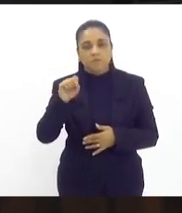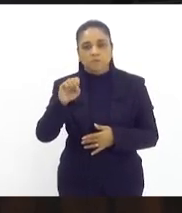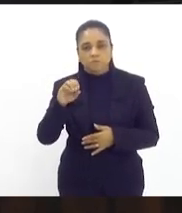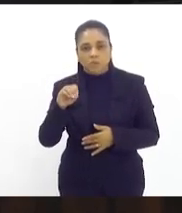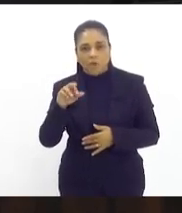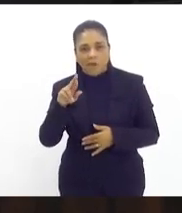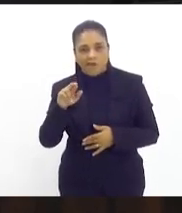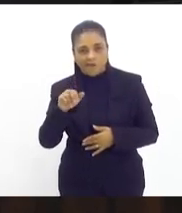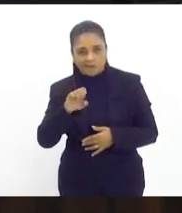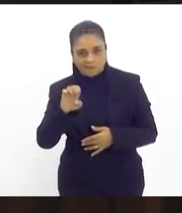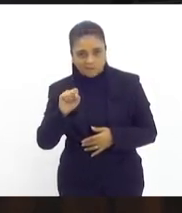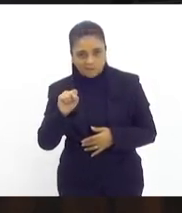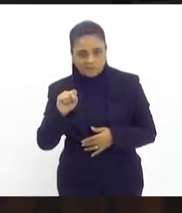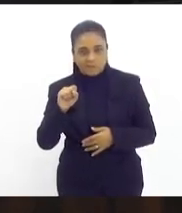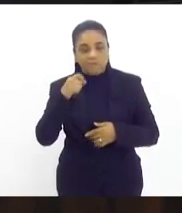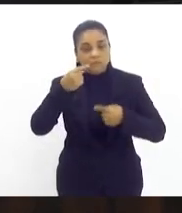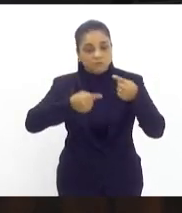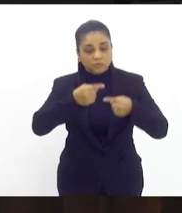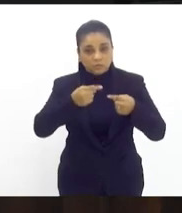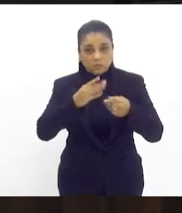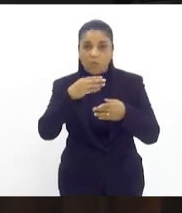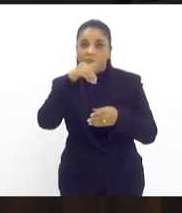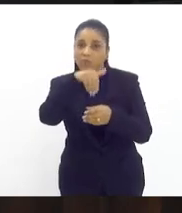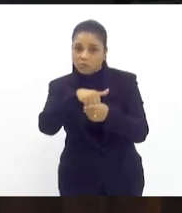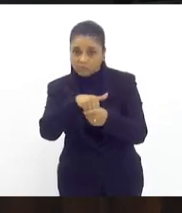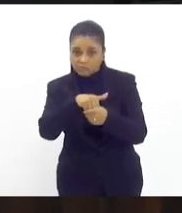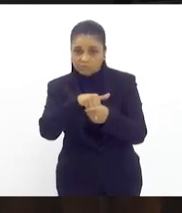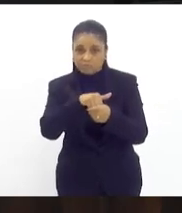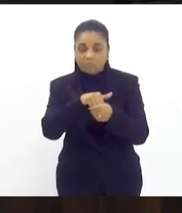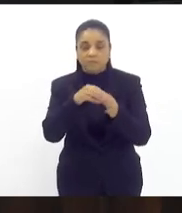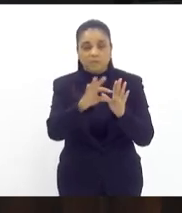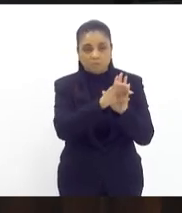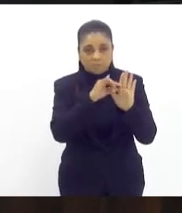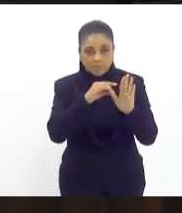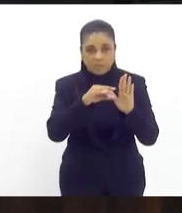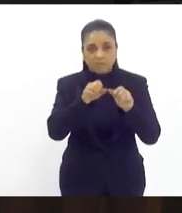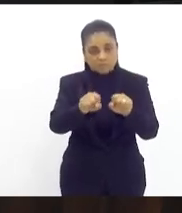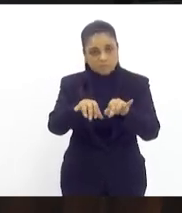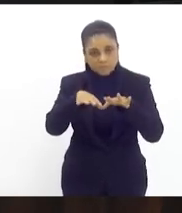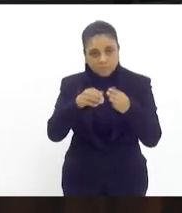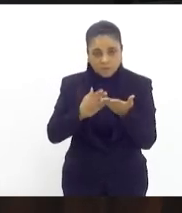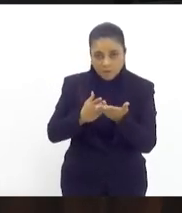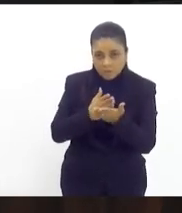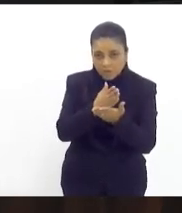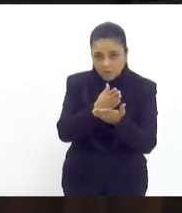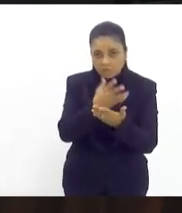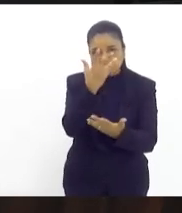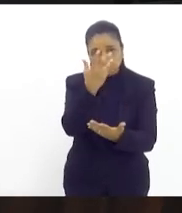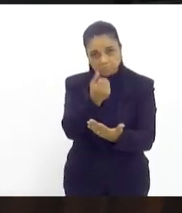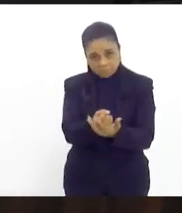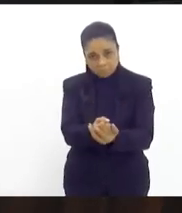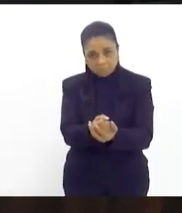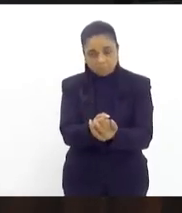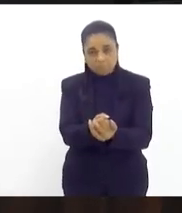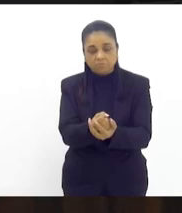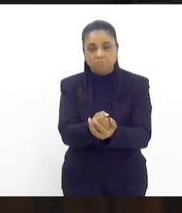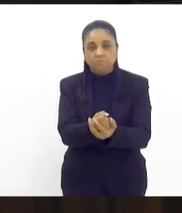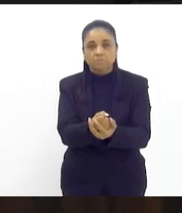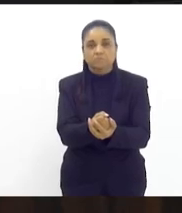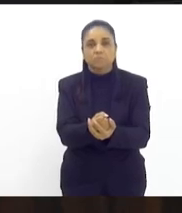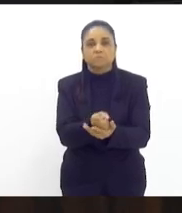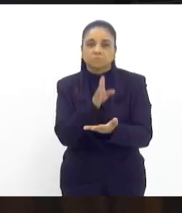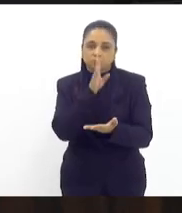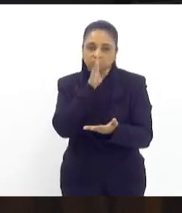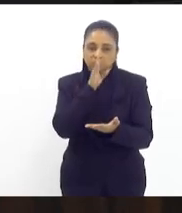em discussão em votação as emendas de plenário senhores que aprovam comparecer favorável